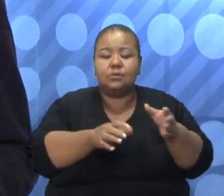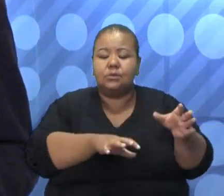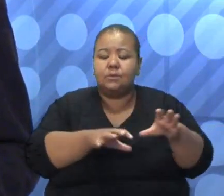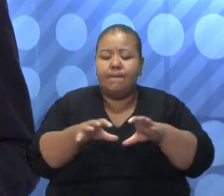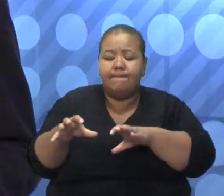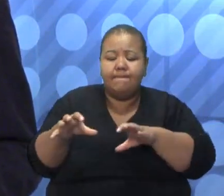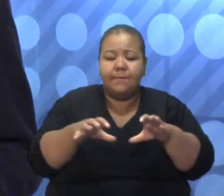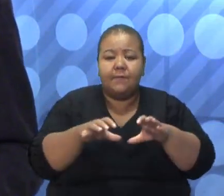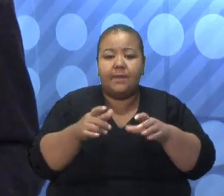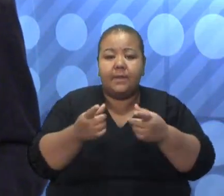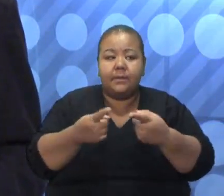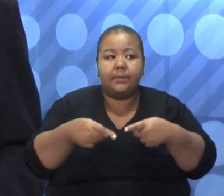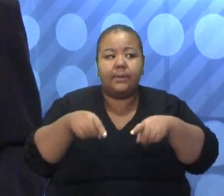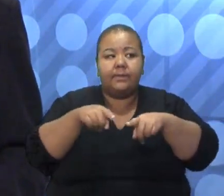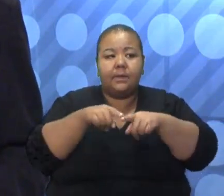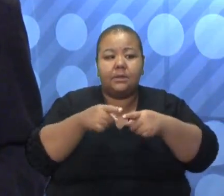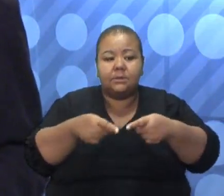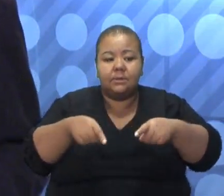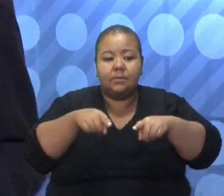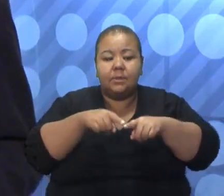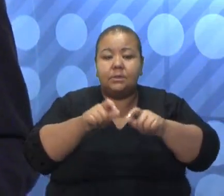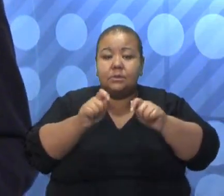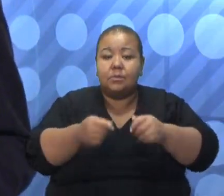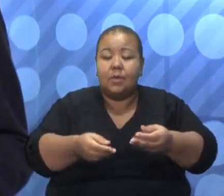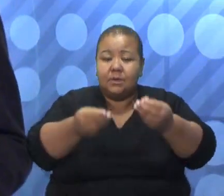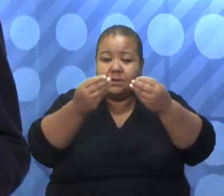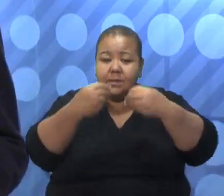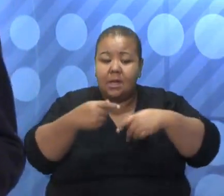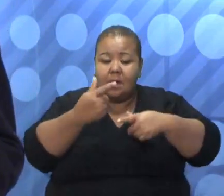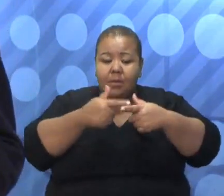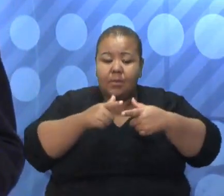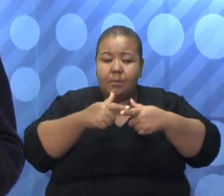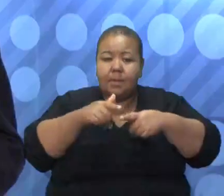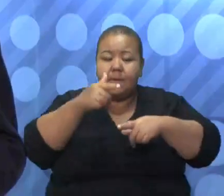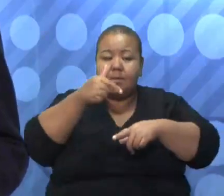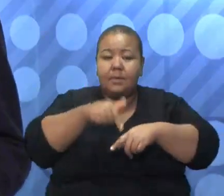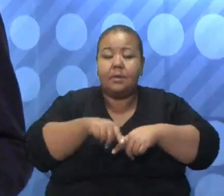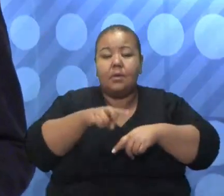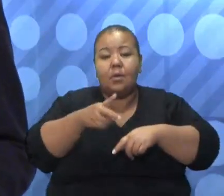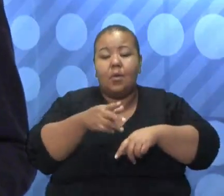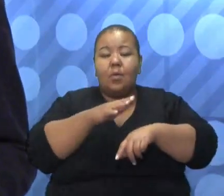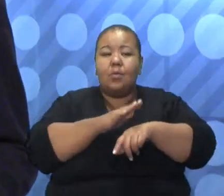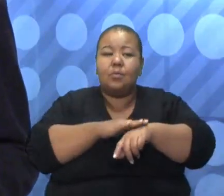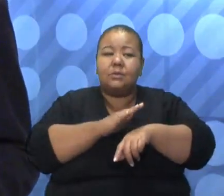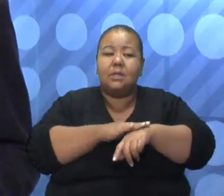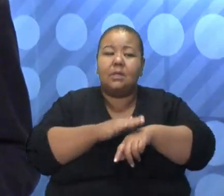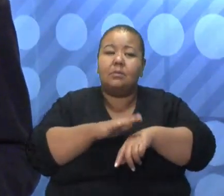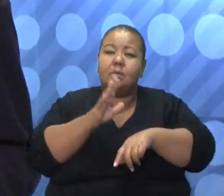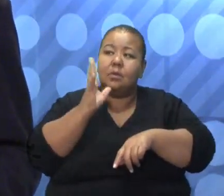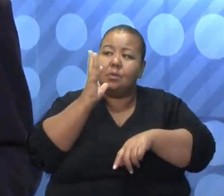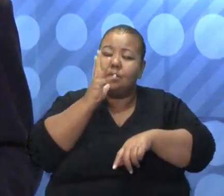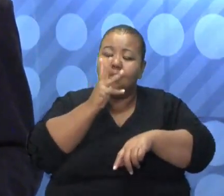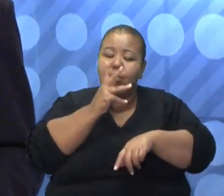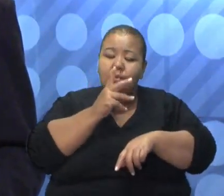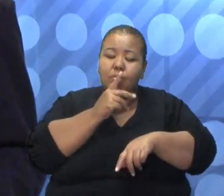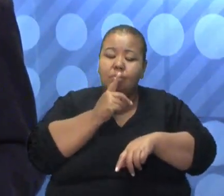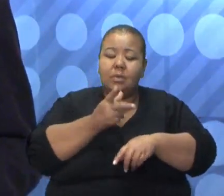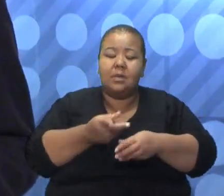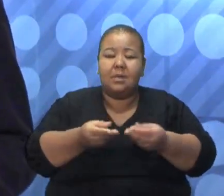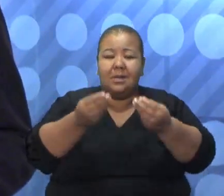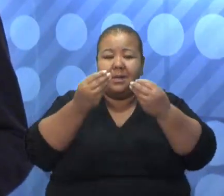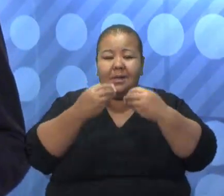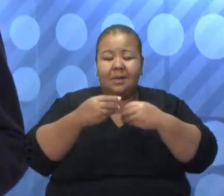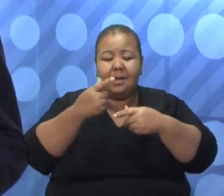uma lesão, ou de tempo de trabalho muito intenso, que também vai causar um desgaste, né, no ser humano